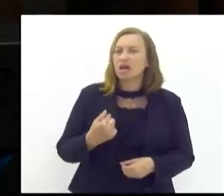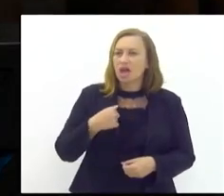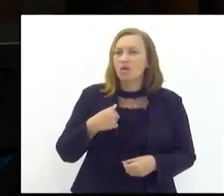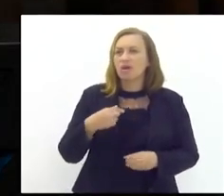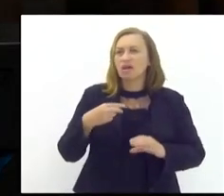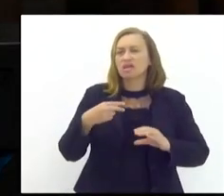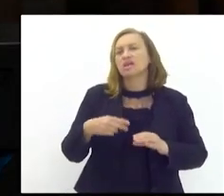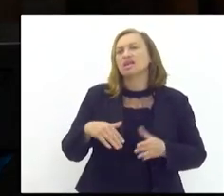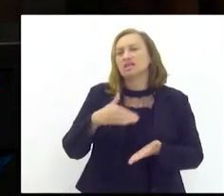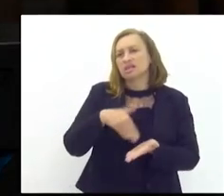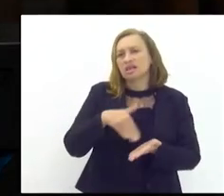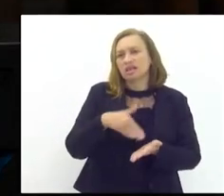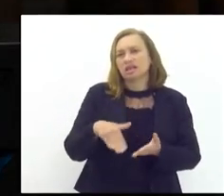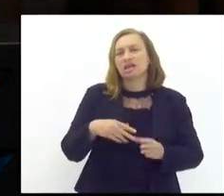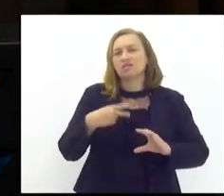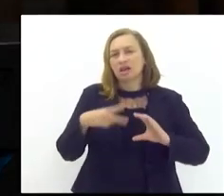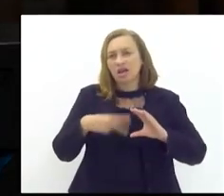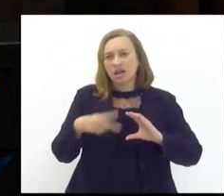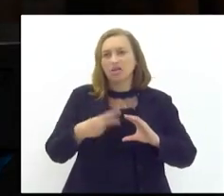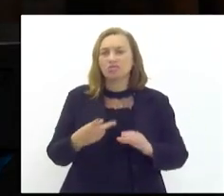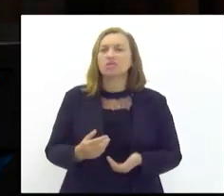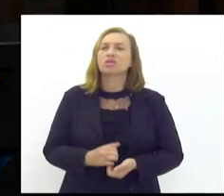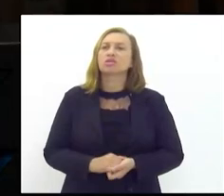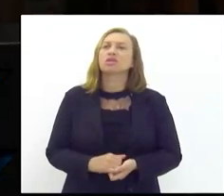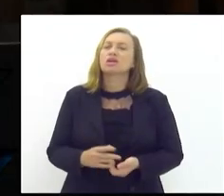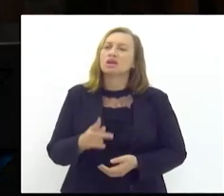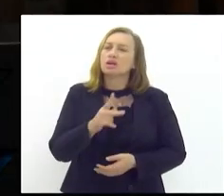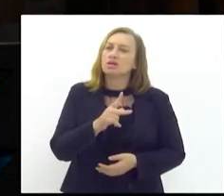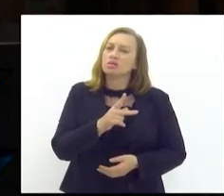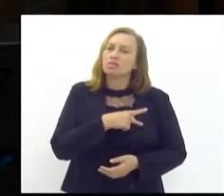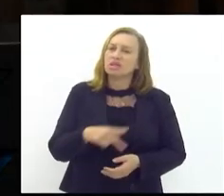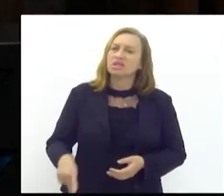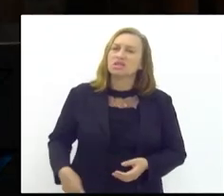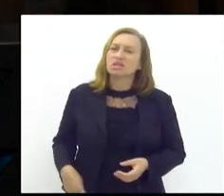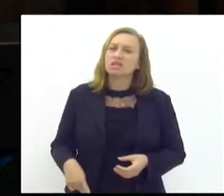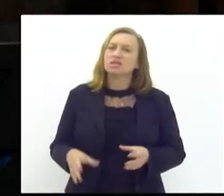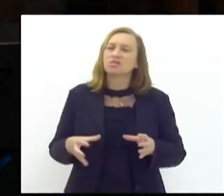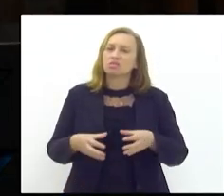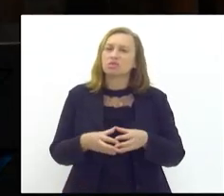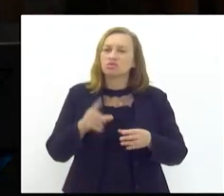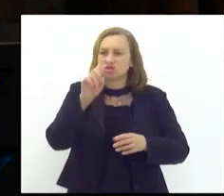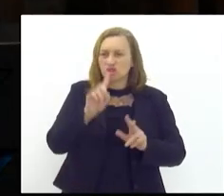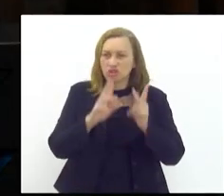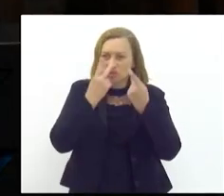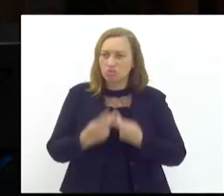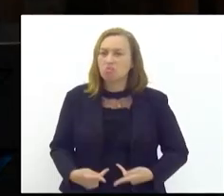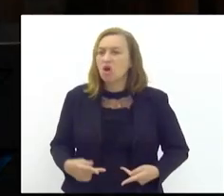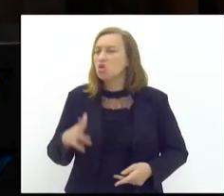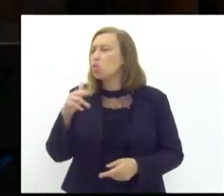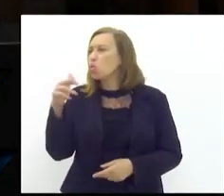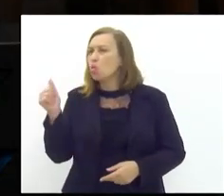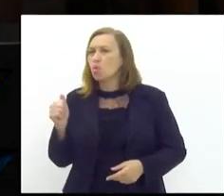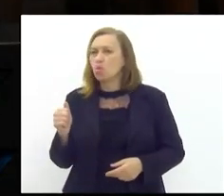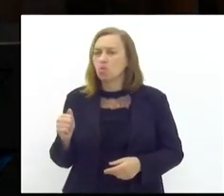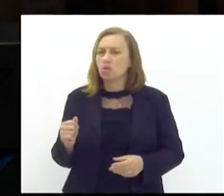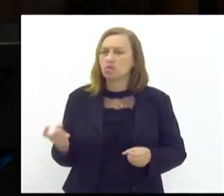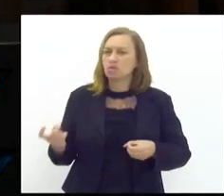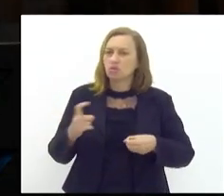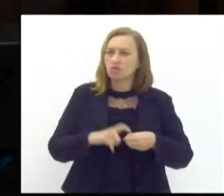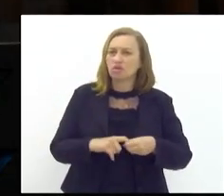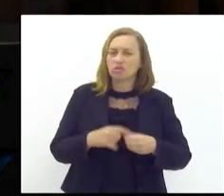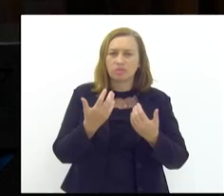câmara eu era presidente da Comissão de Direitos Humanos nunca quis fazer um convênio com